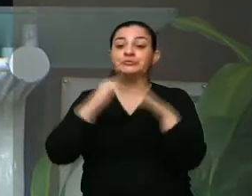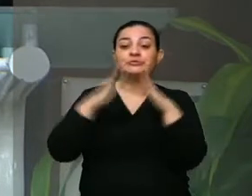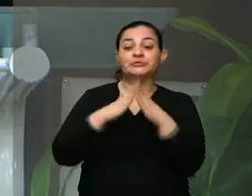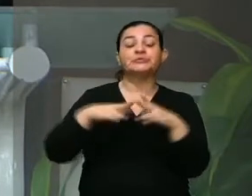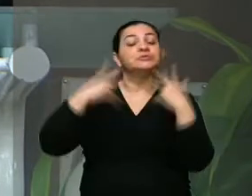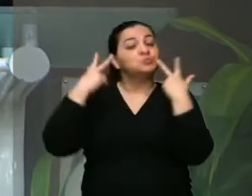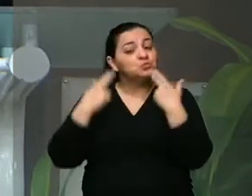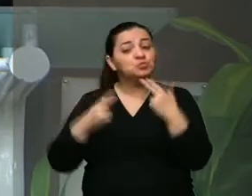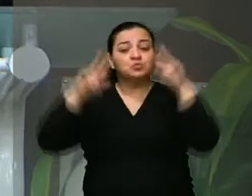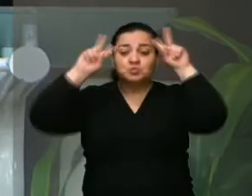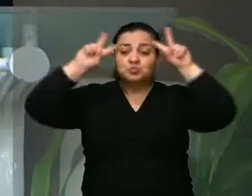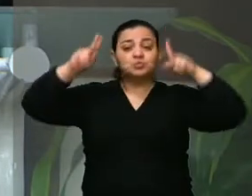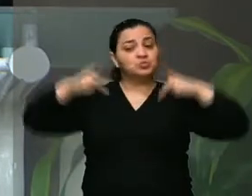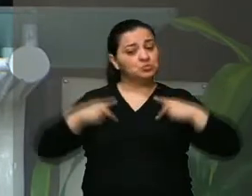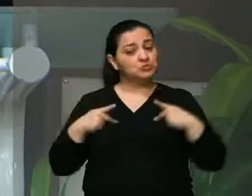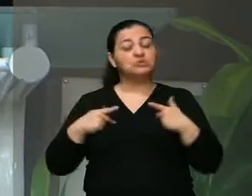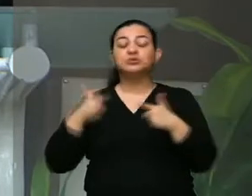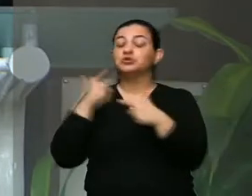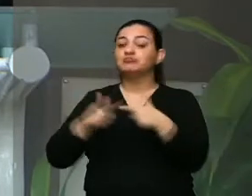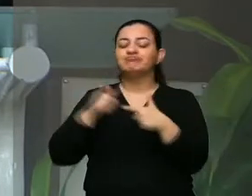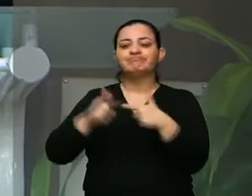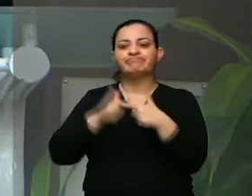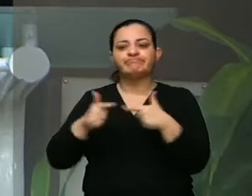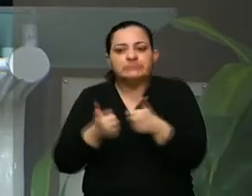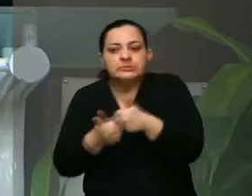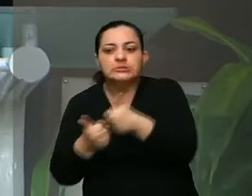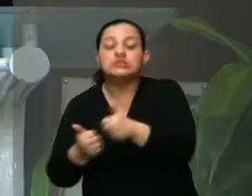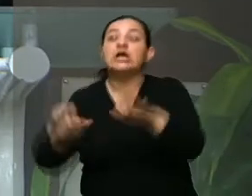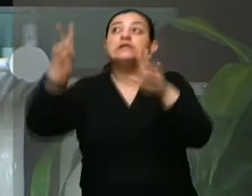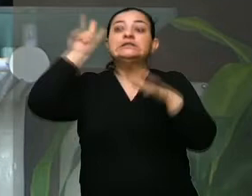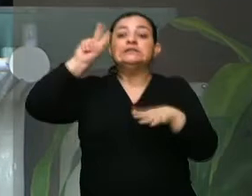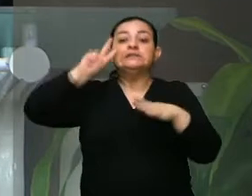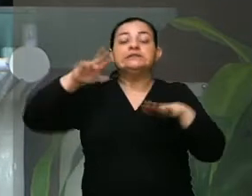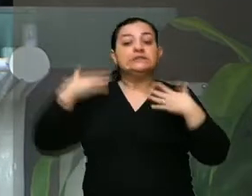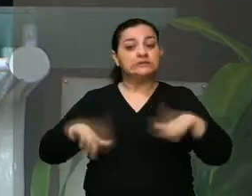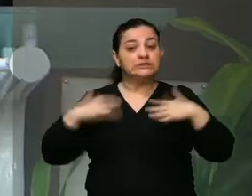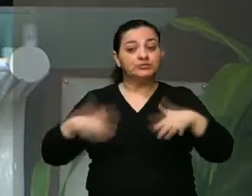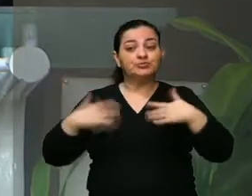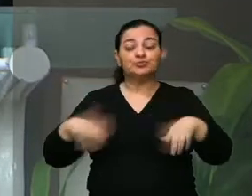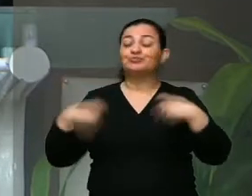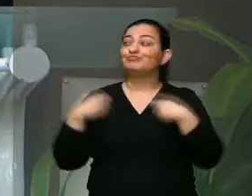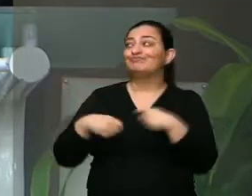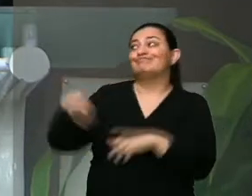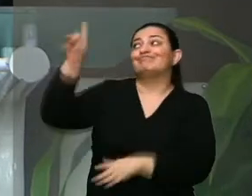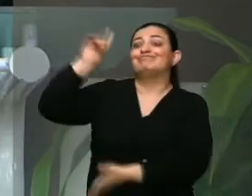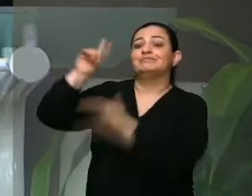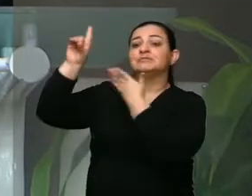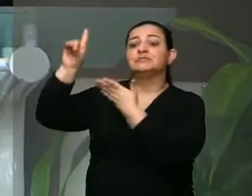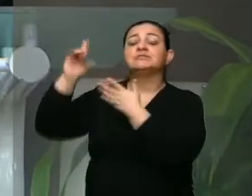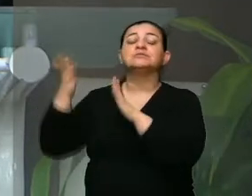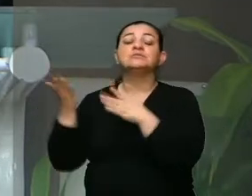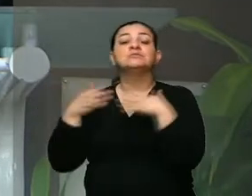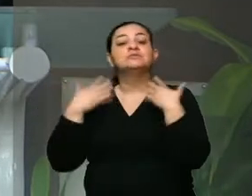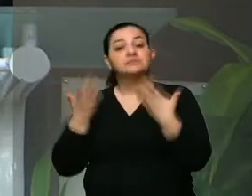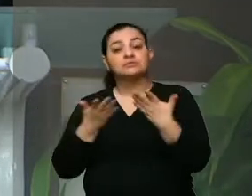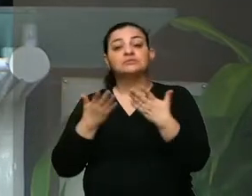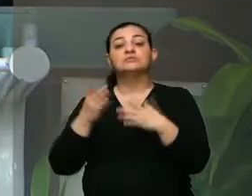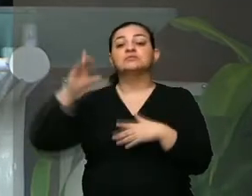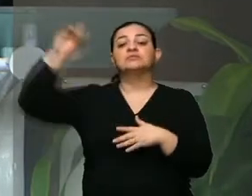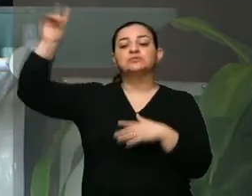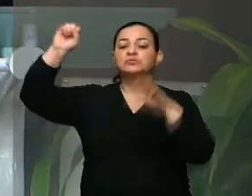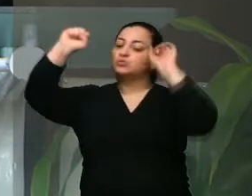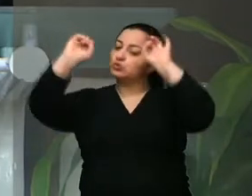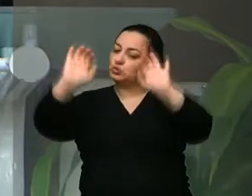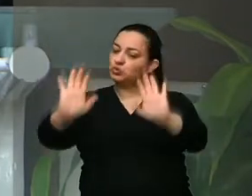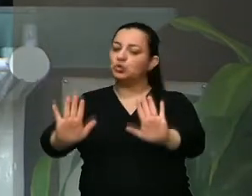humano às vezes quando o problema perta lembra que precisa de deus deus ponha mão e